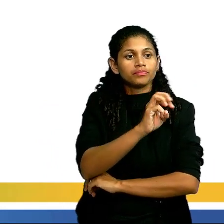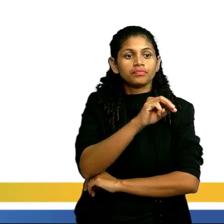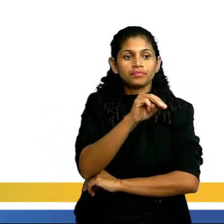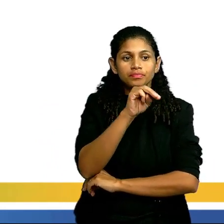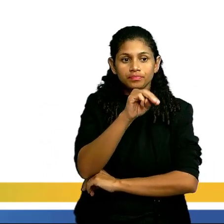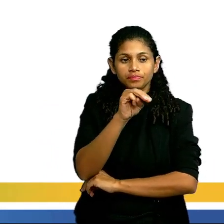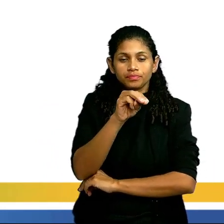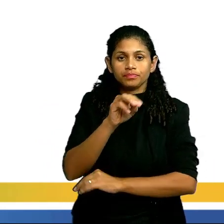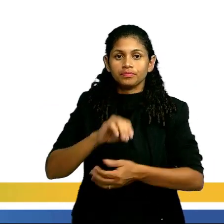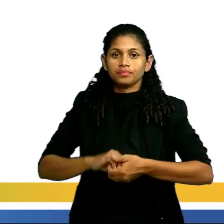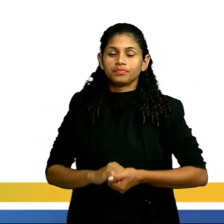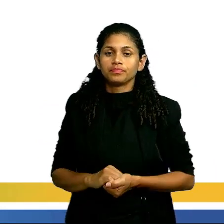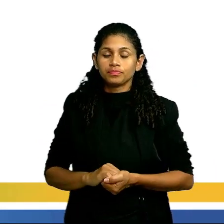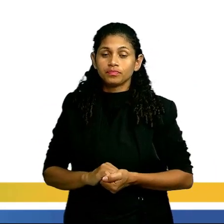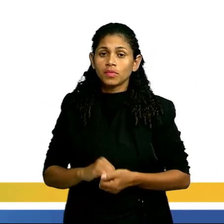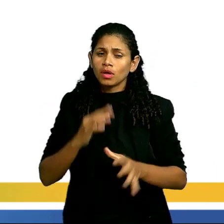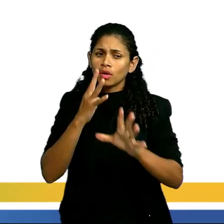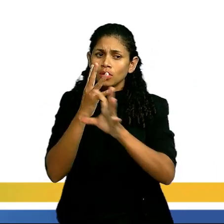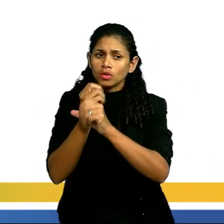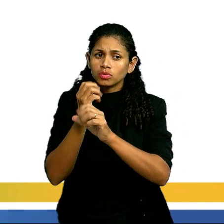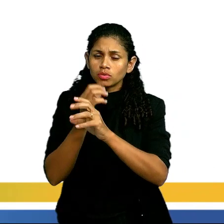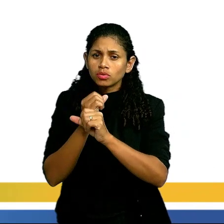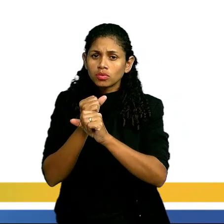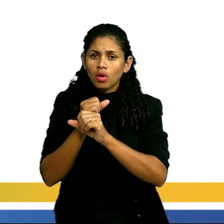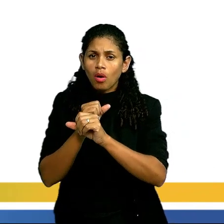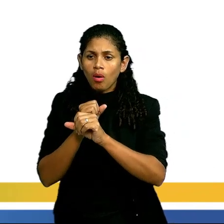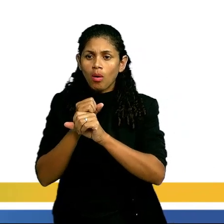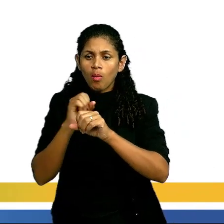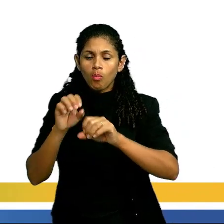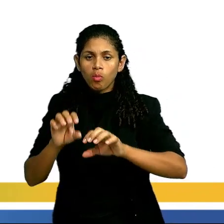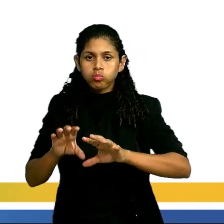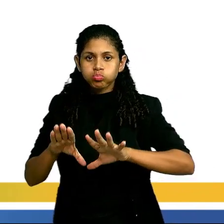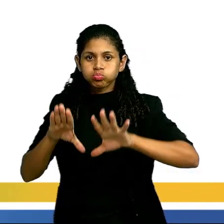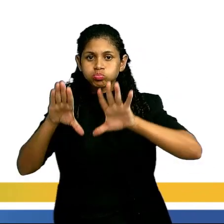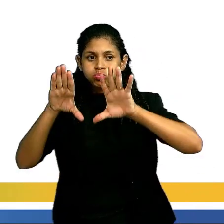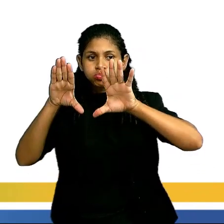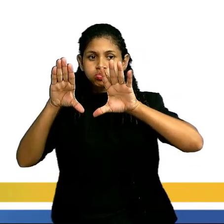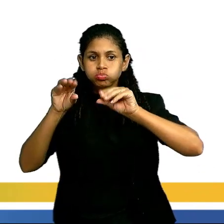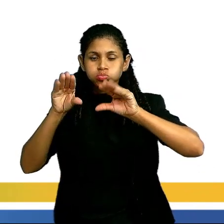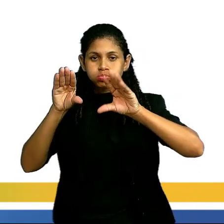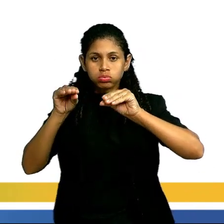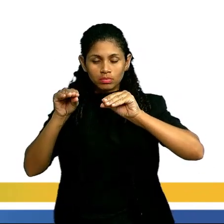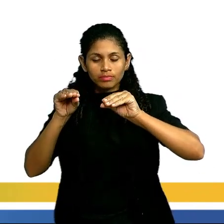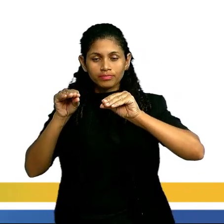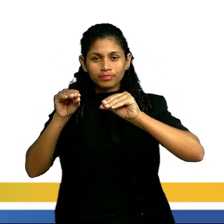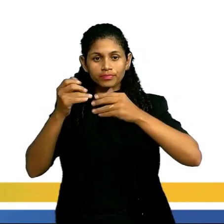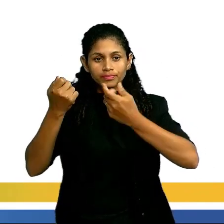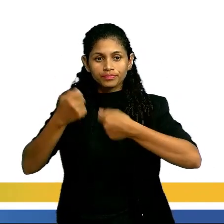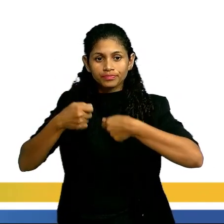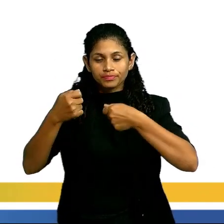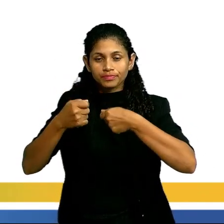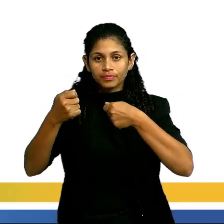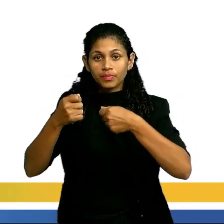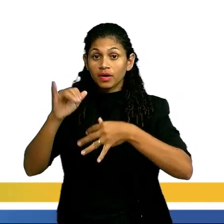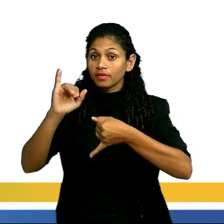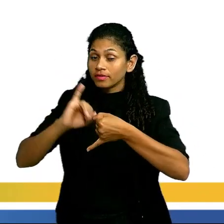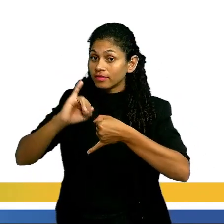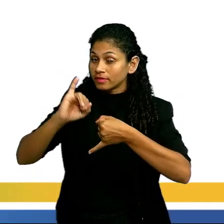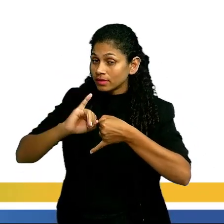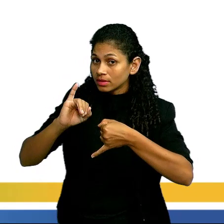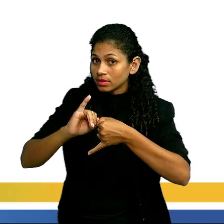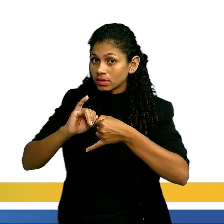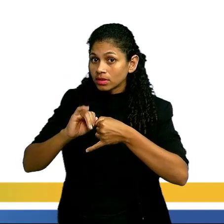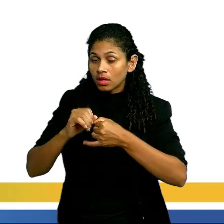Calcule o volume de espuma necessário para fazer as duas almofadas, assento e